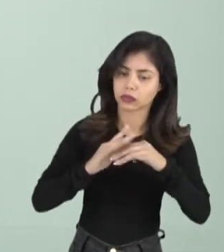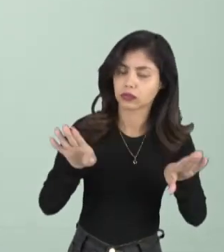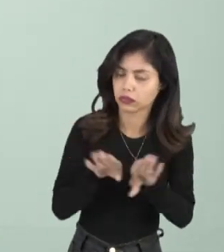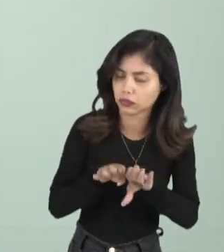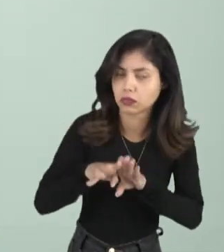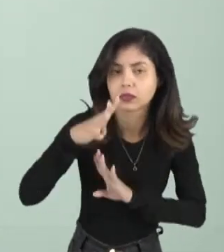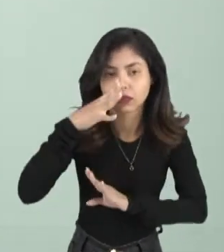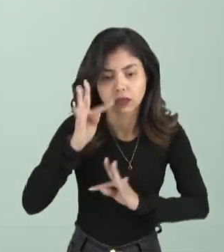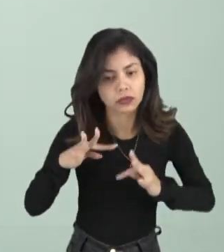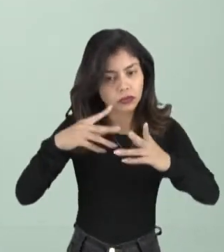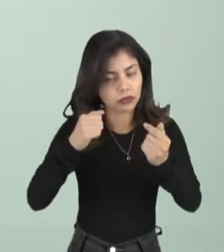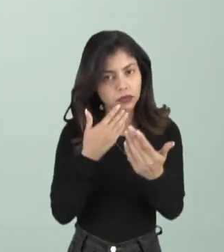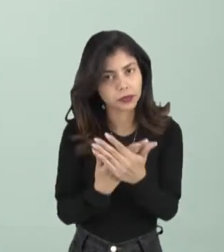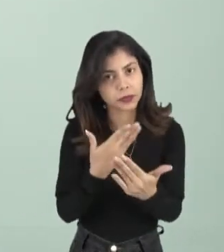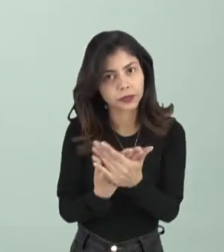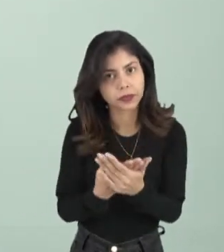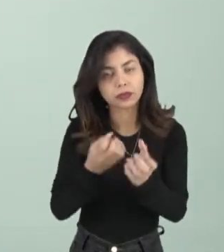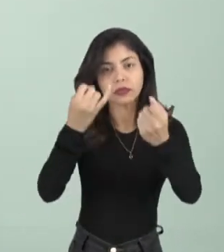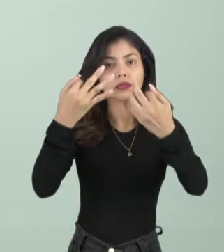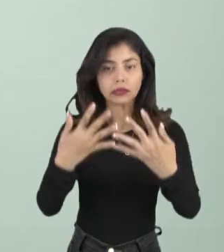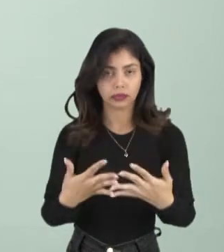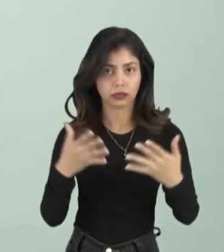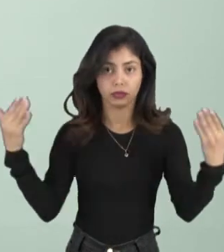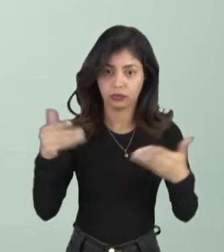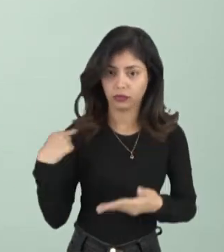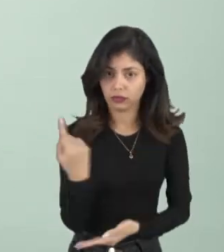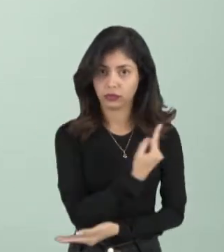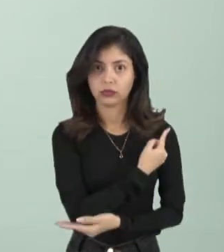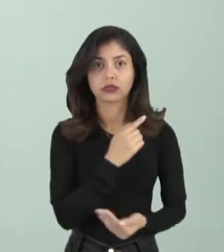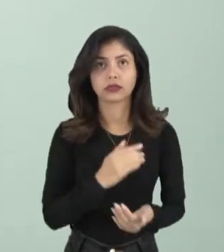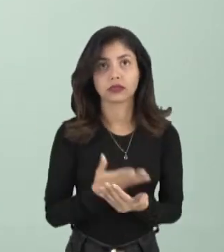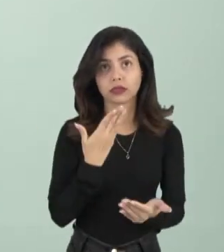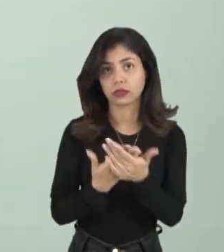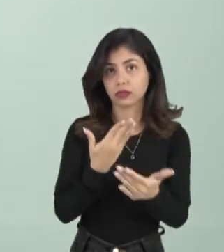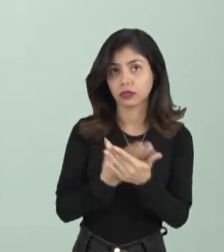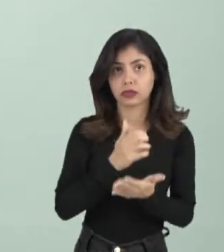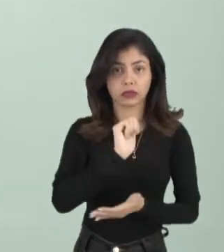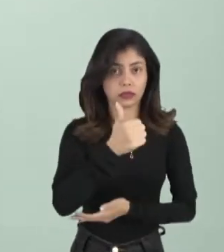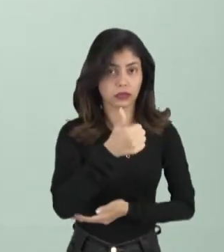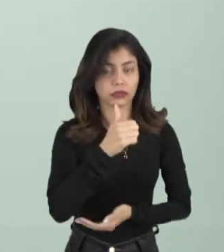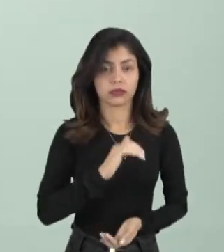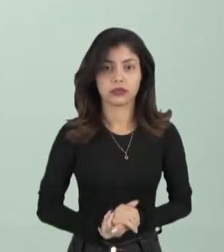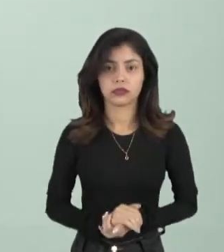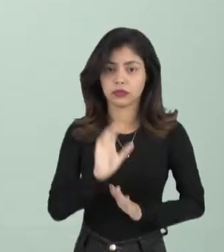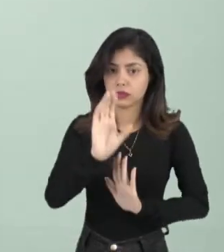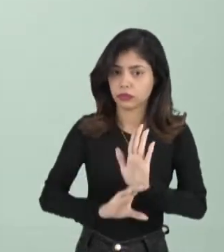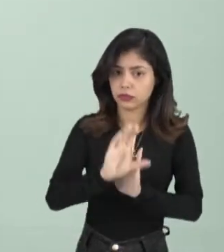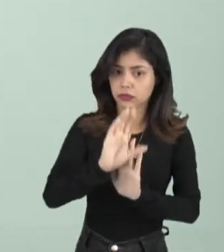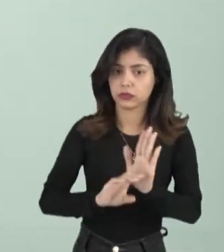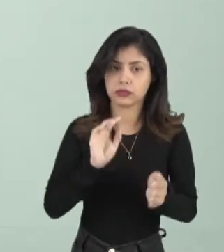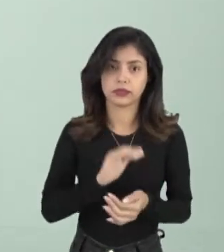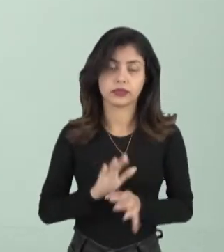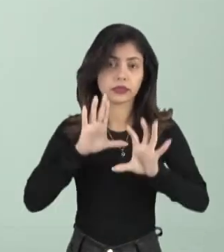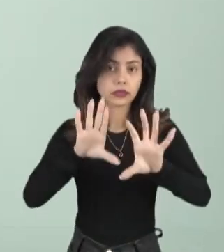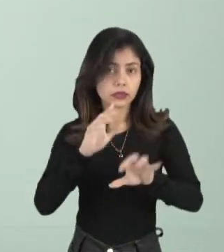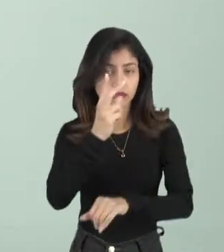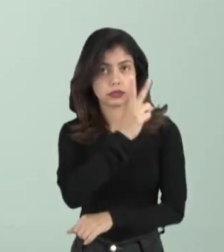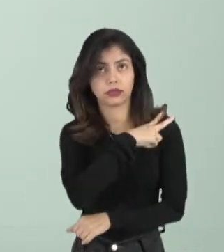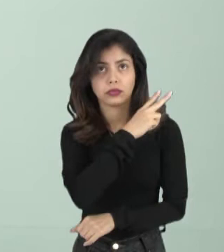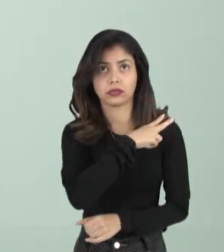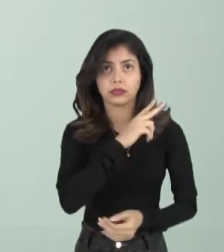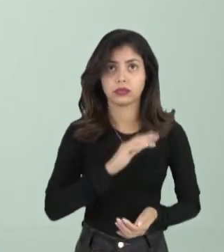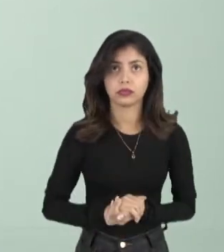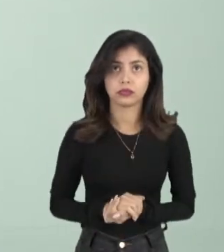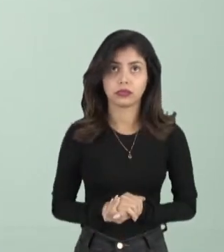pode assistir todas as aulas que foram dadas. Hoje nós estamos na aula de número 11, né? O conteúdo aqui é do segundo